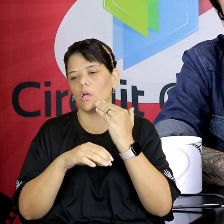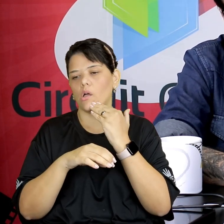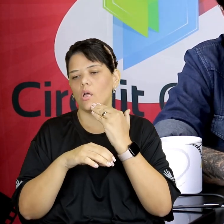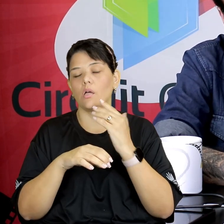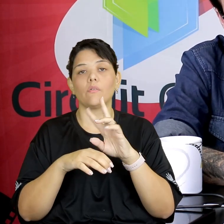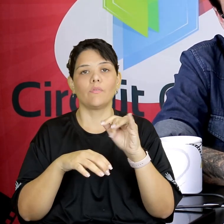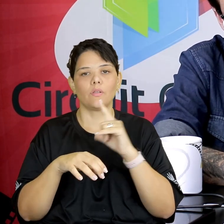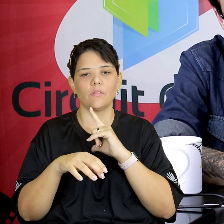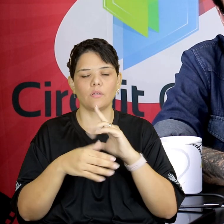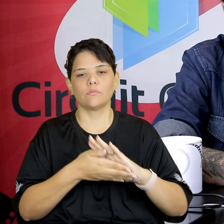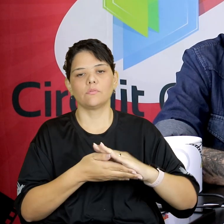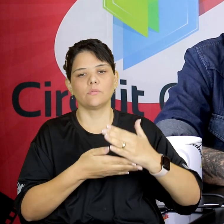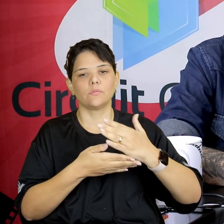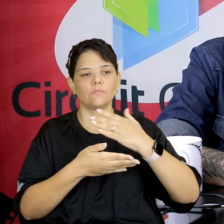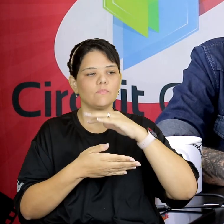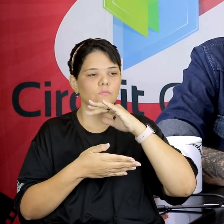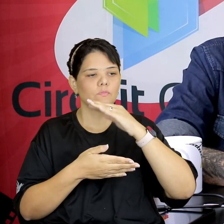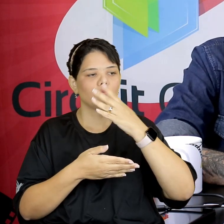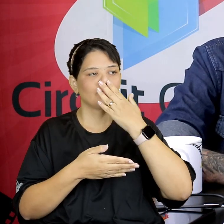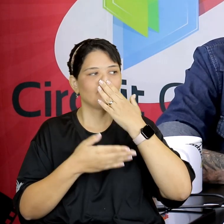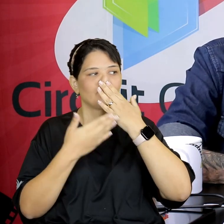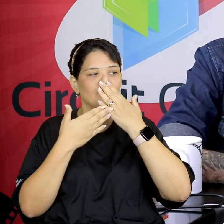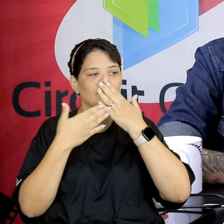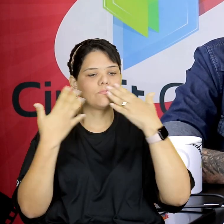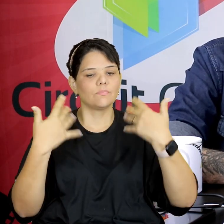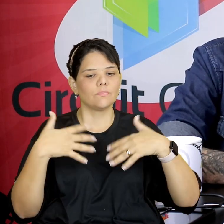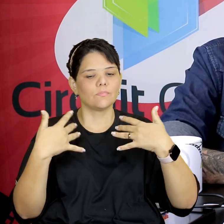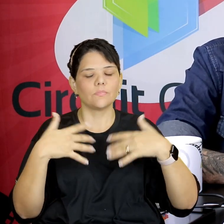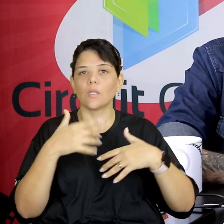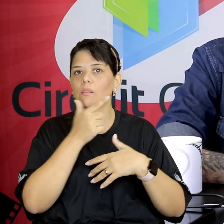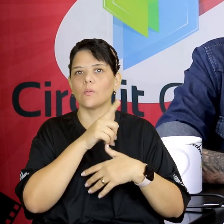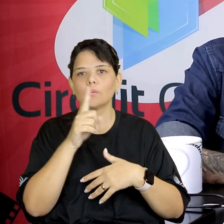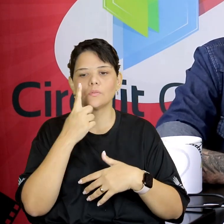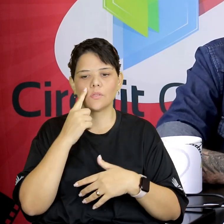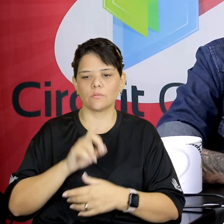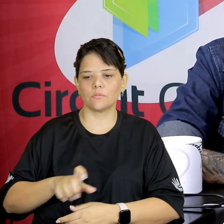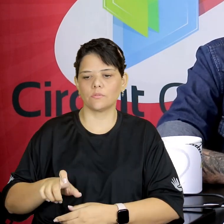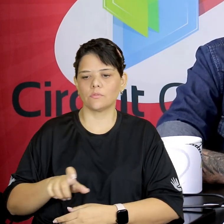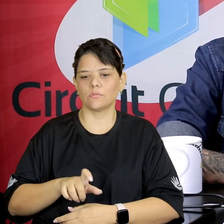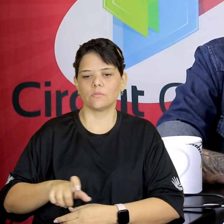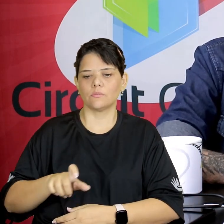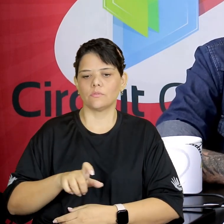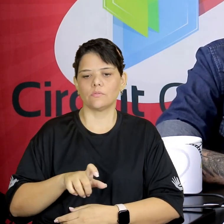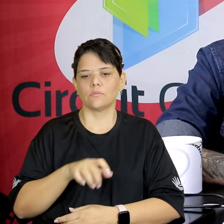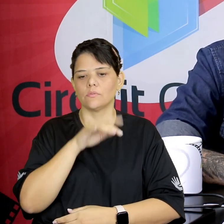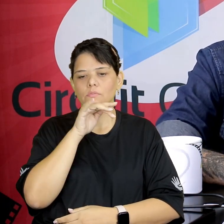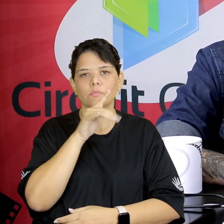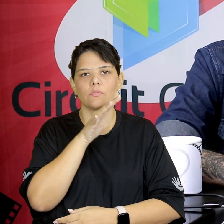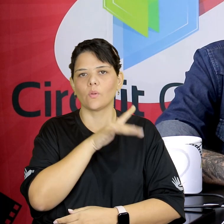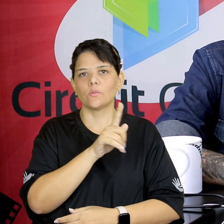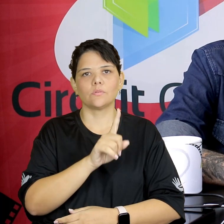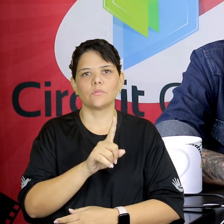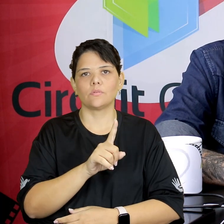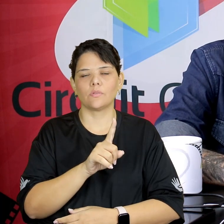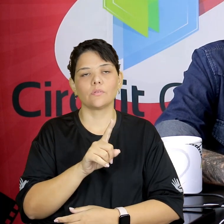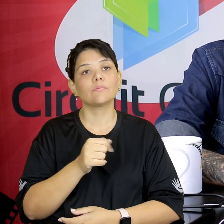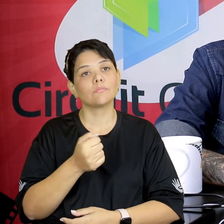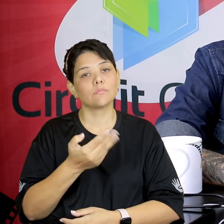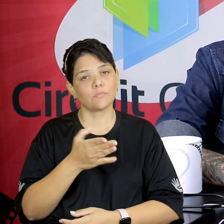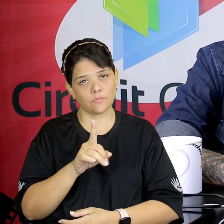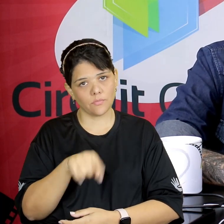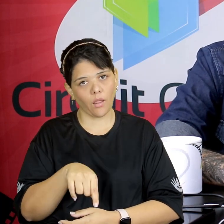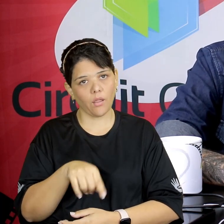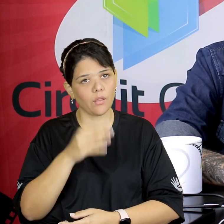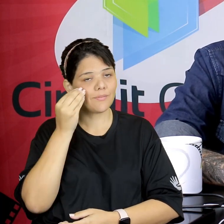puxando demais o seu computador, vai estar tudo travado. Você não consegue mexer o mouse direito, não consegue fazer nada. Então, é isso, é bem